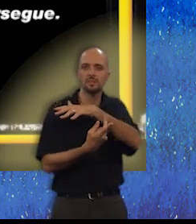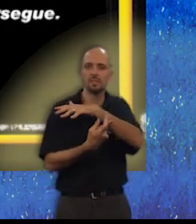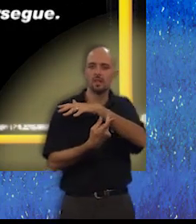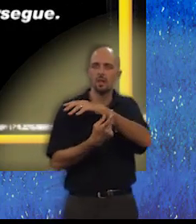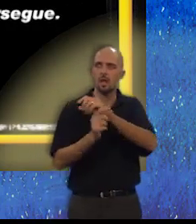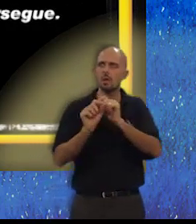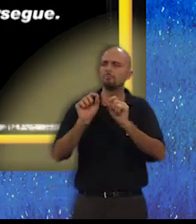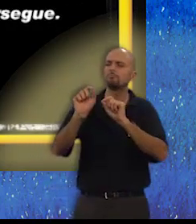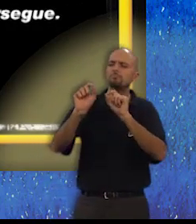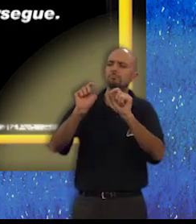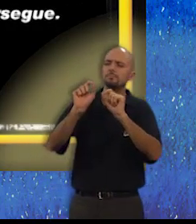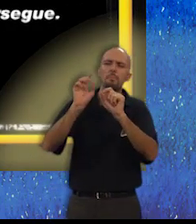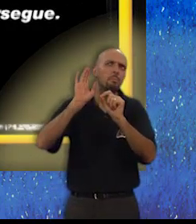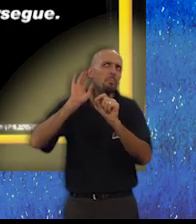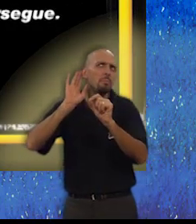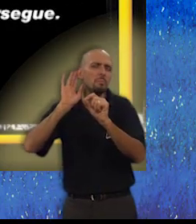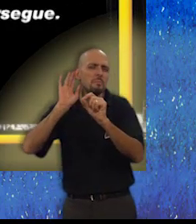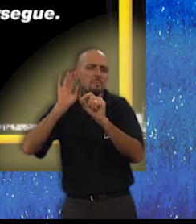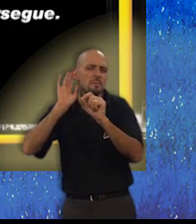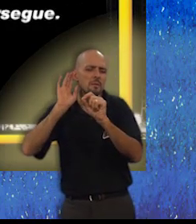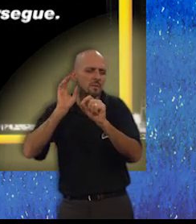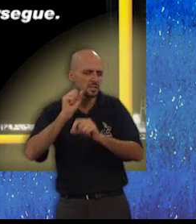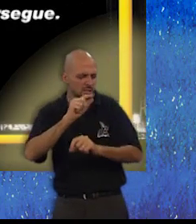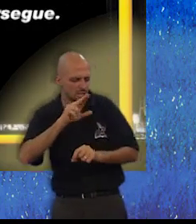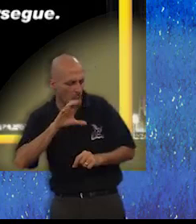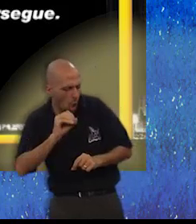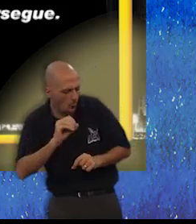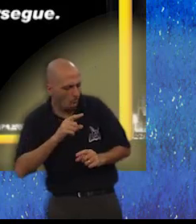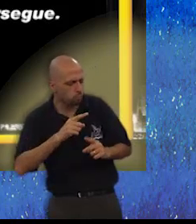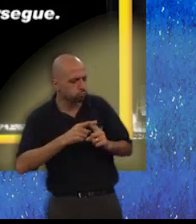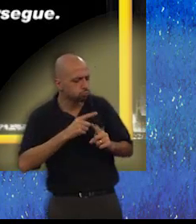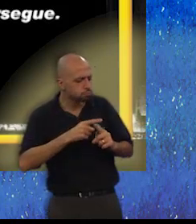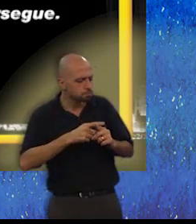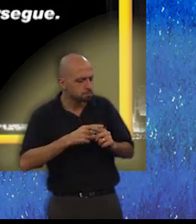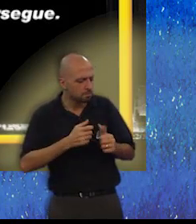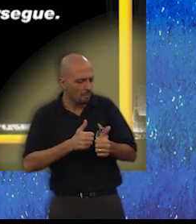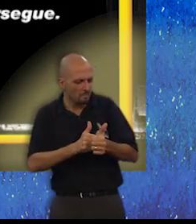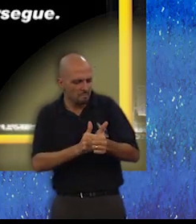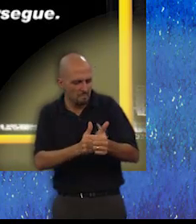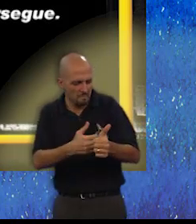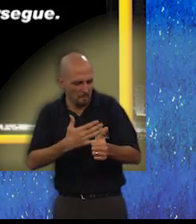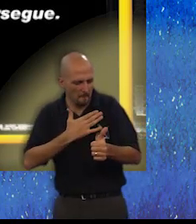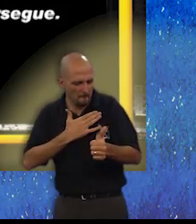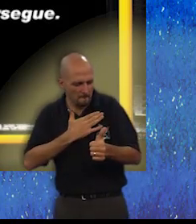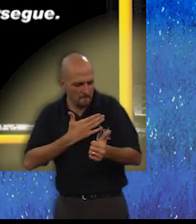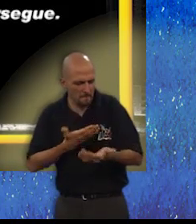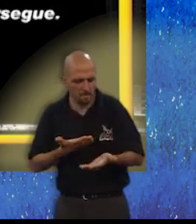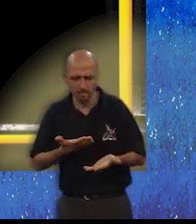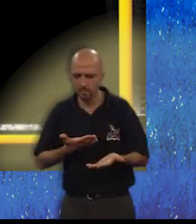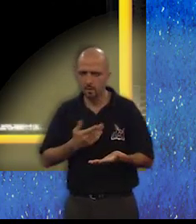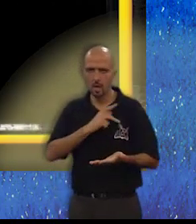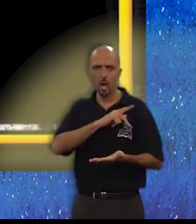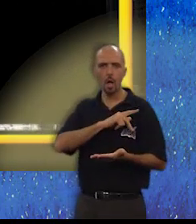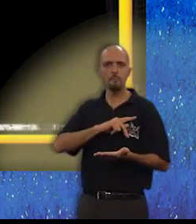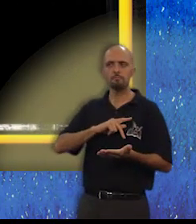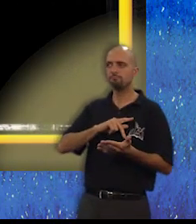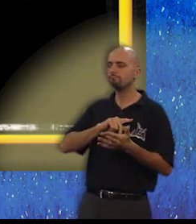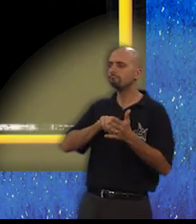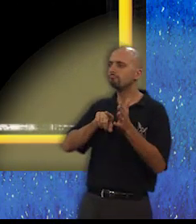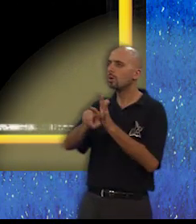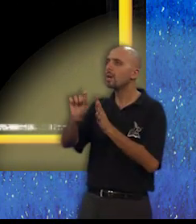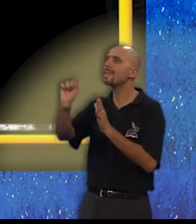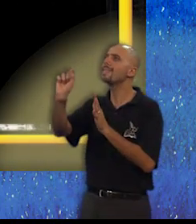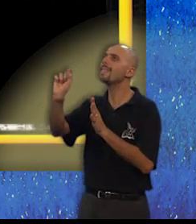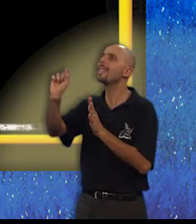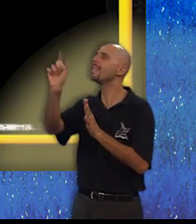ele perguntou, quem és tu, Senhor? E a resposta foi, eu sou Jesus a quem tu persegues. Mas levanta-te